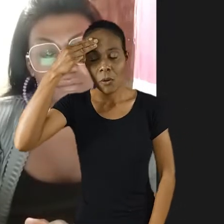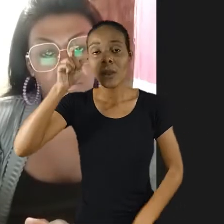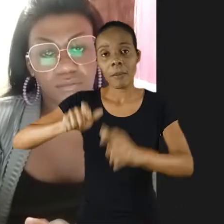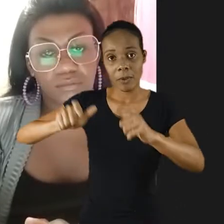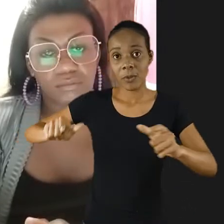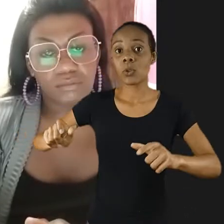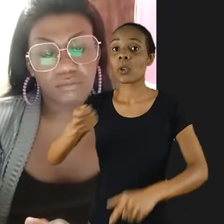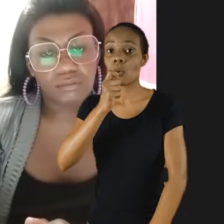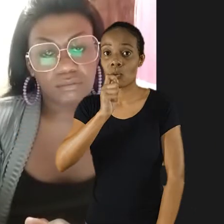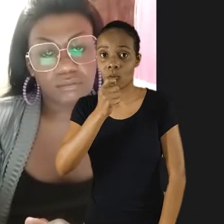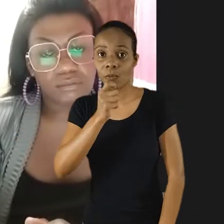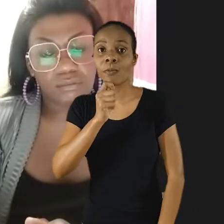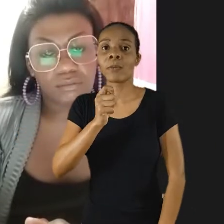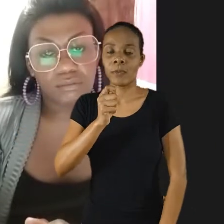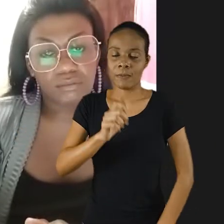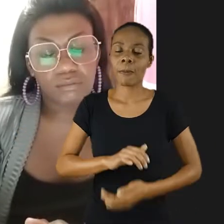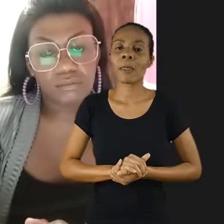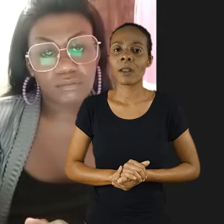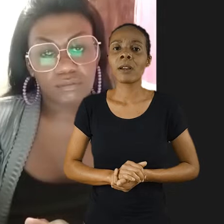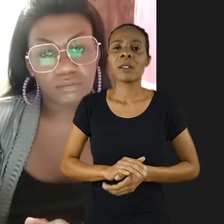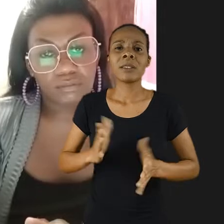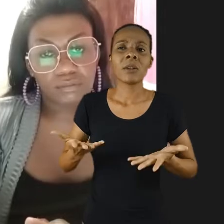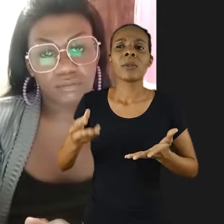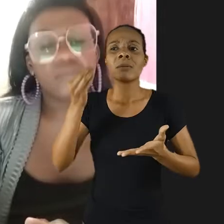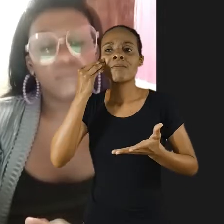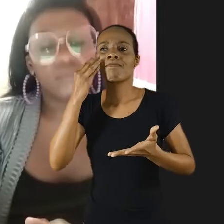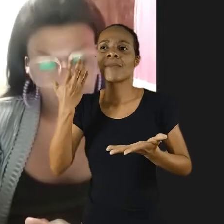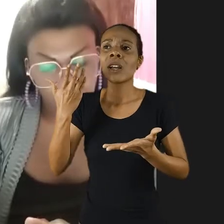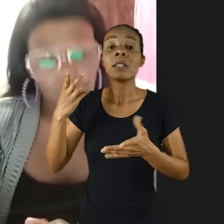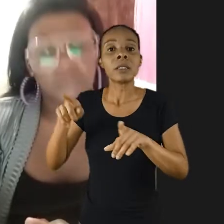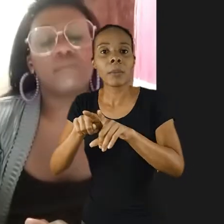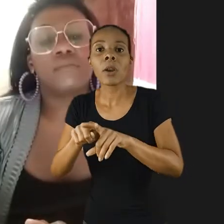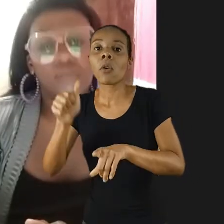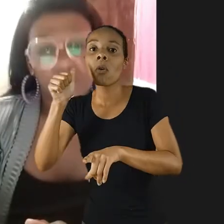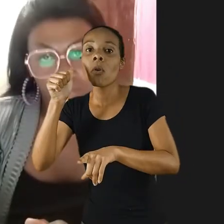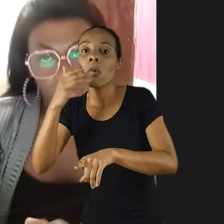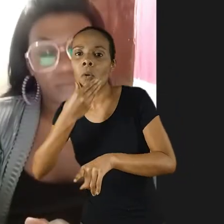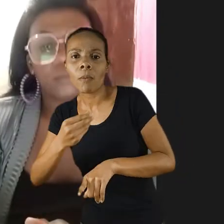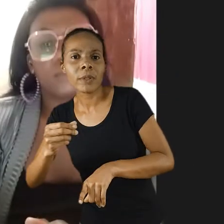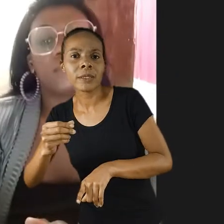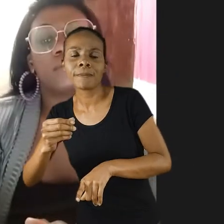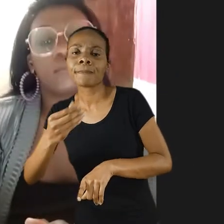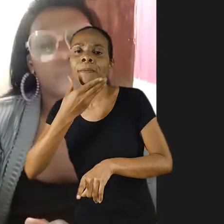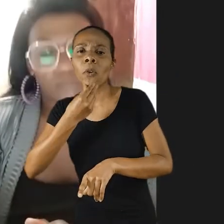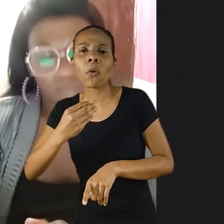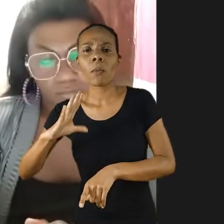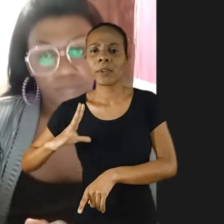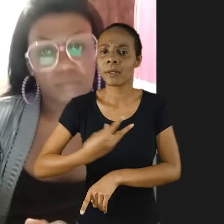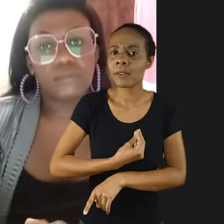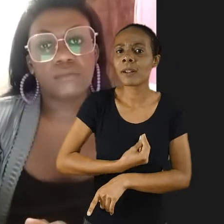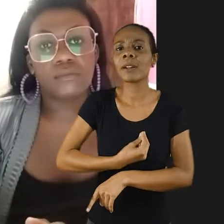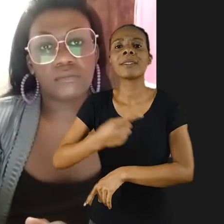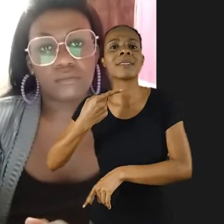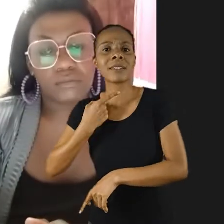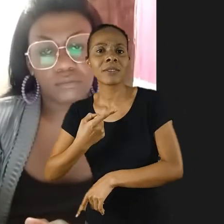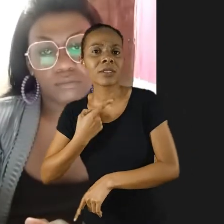aí, nesse recorte mesmo das travestis, dos homens trans, sabe? Das profissionais do sexo. E, assim, mas